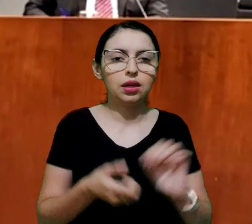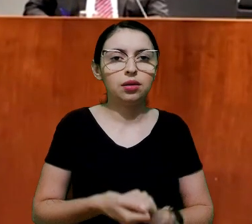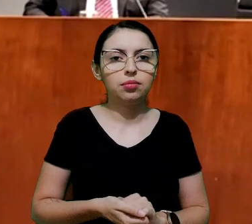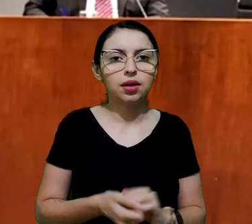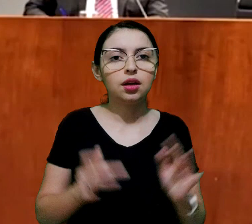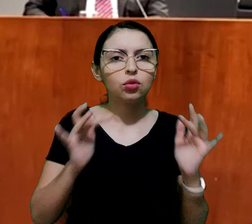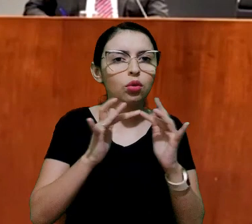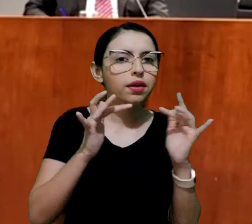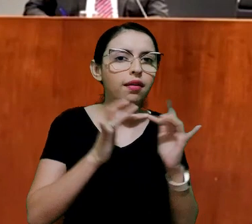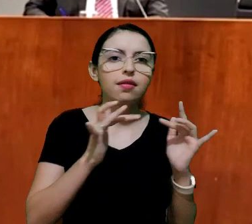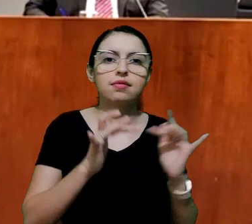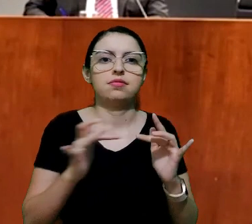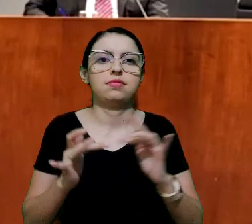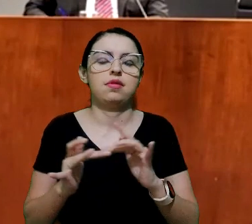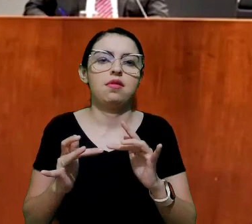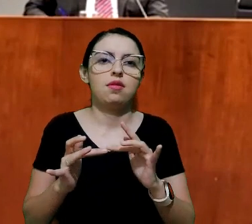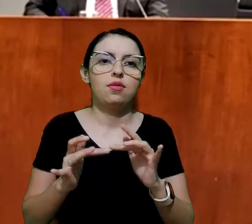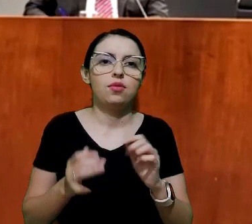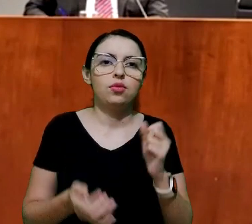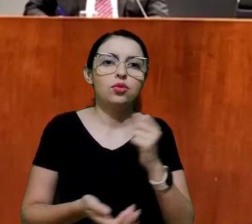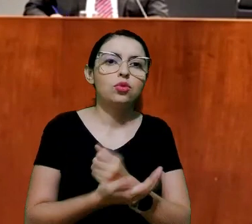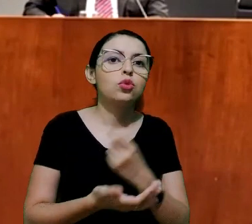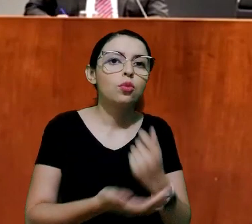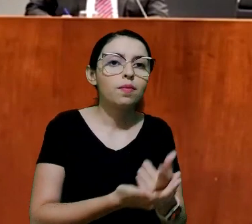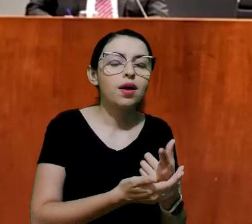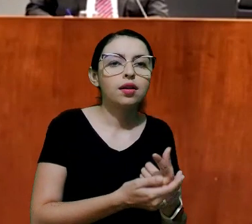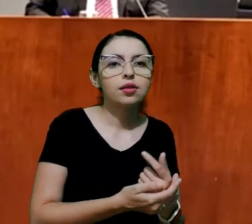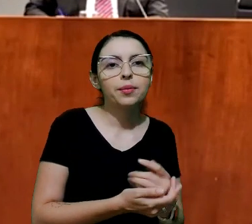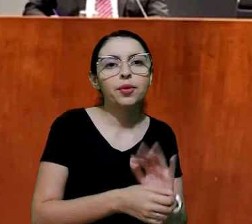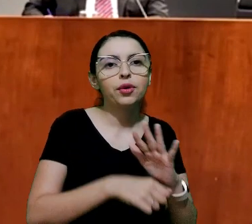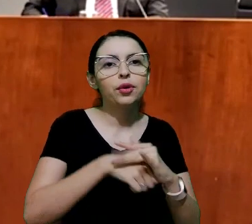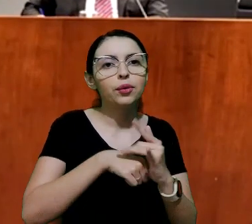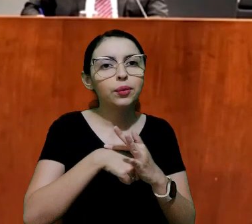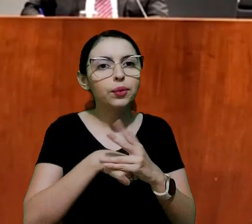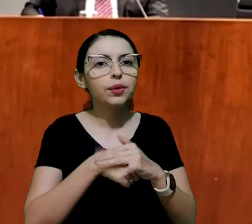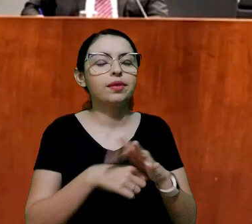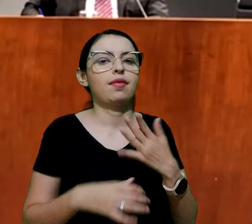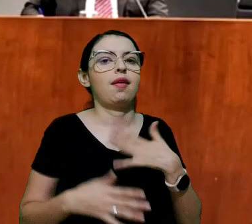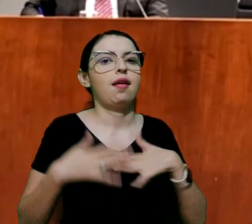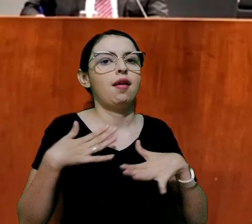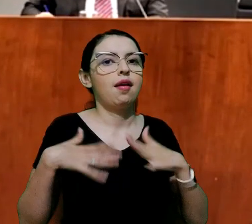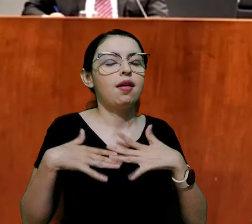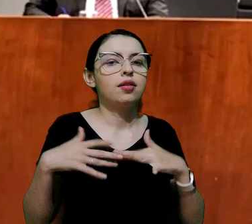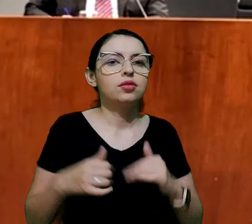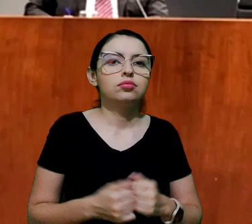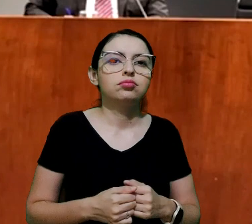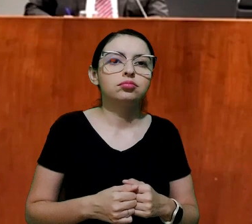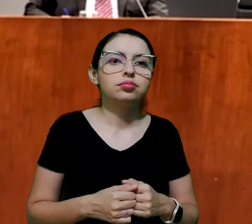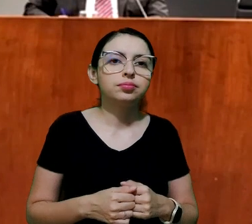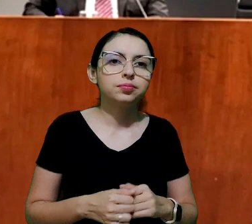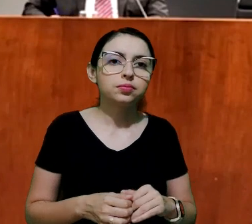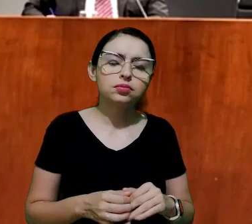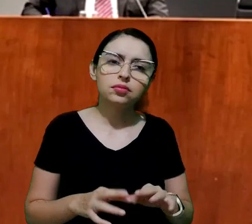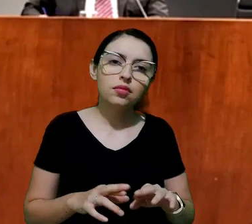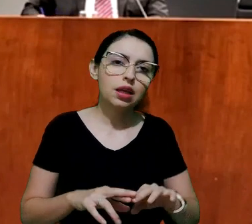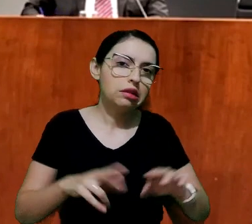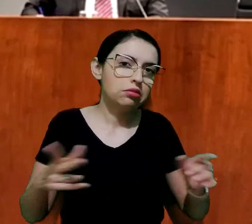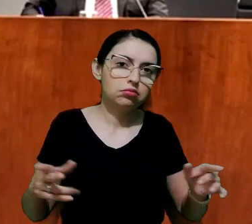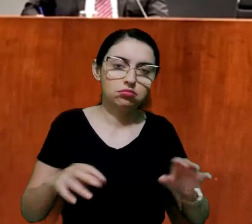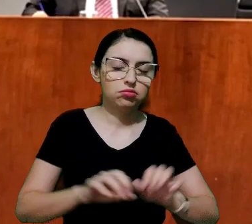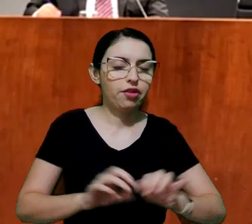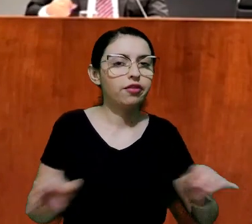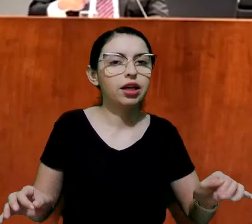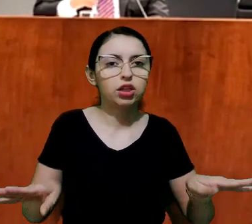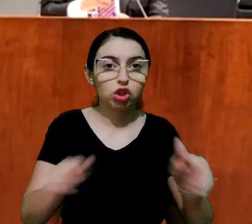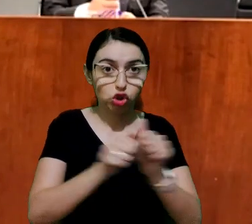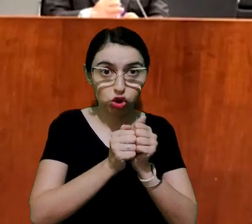ligação, a conexão do patrimônio e o afeto, né, hoje intimamente ligados, não há como dissociar. Então, justamente, a